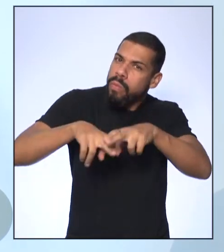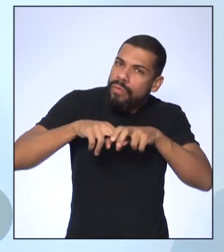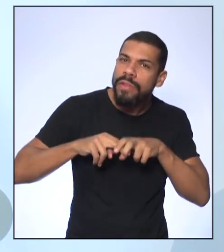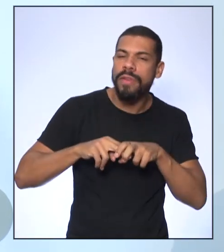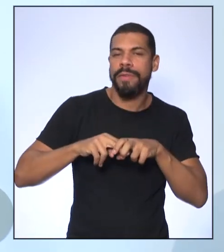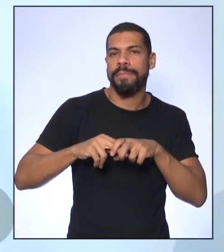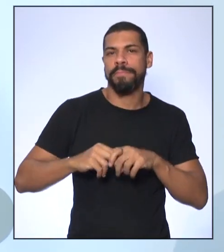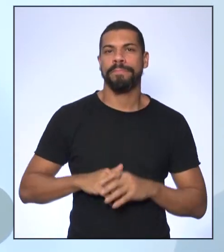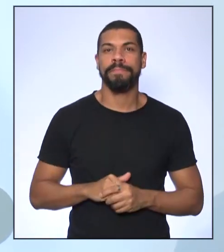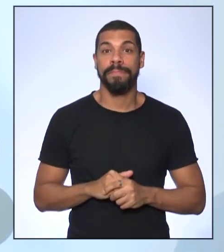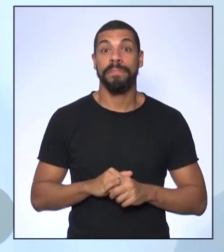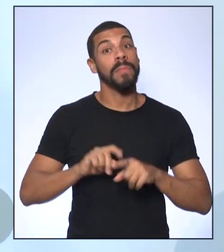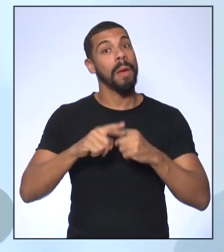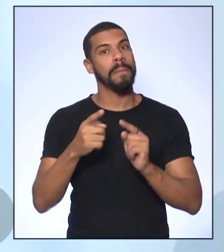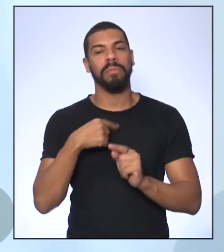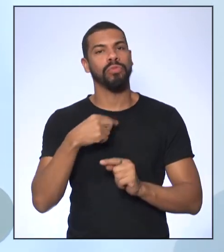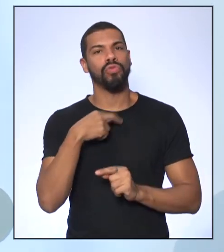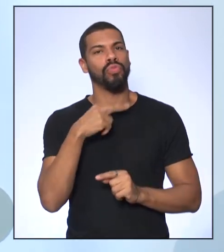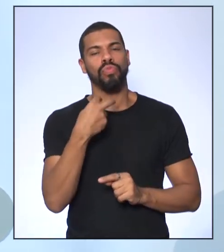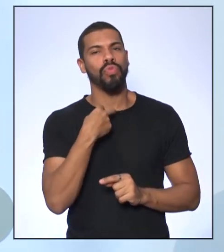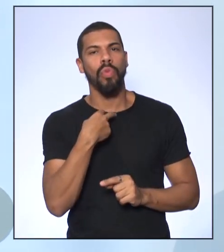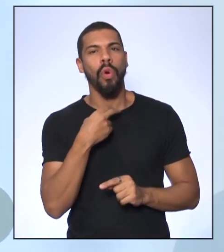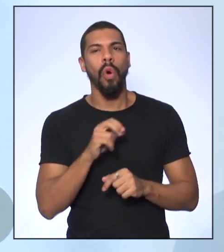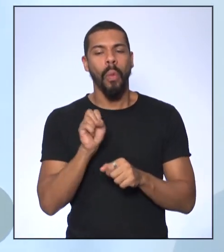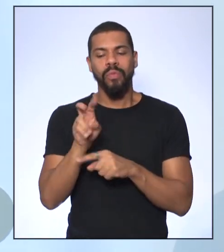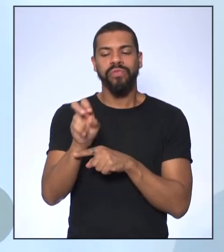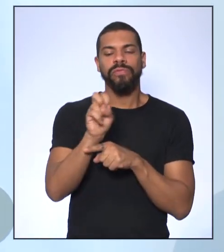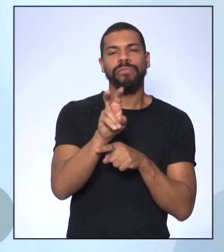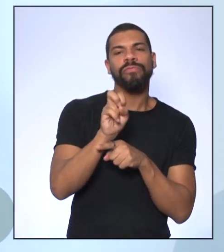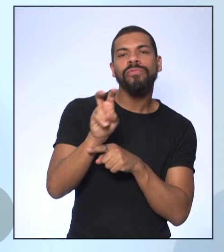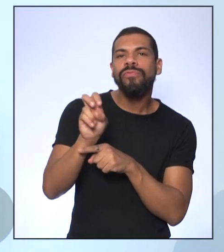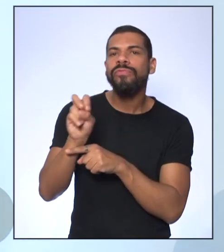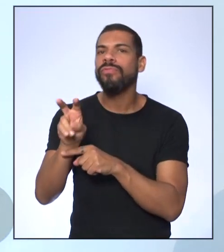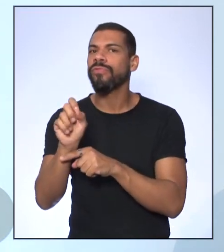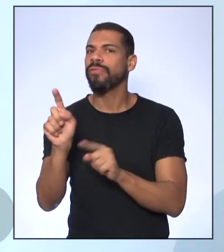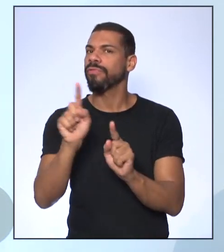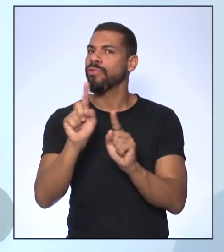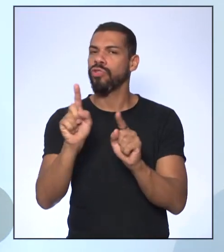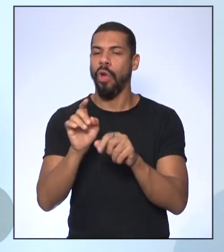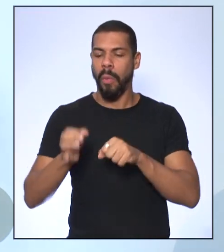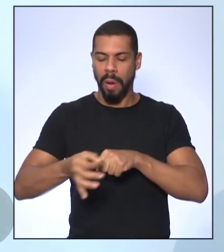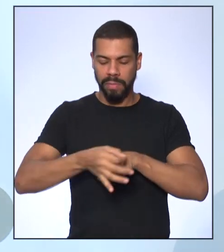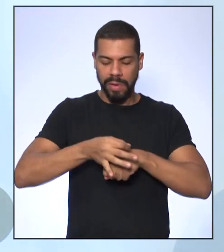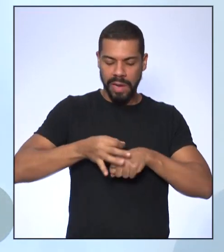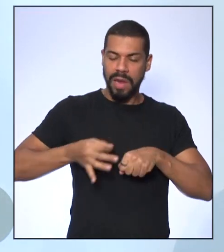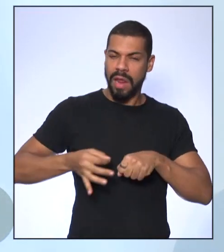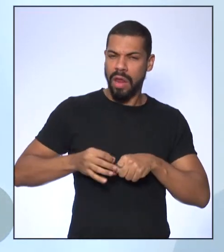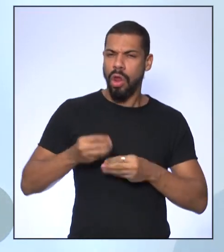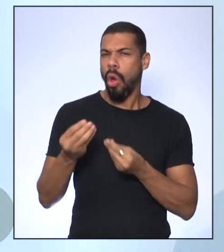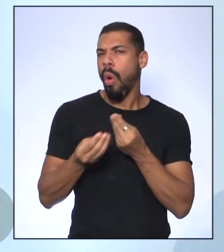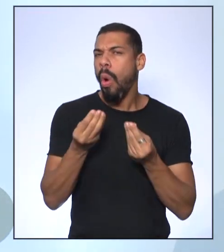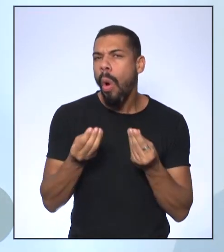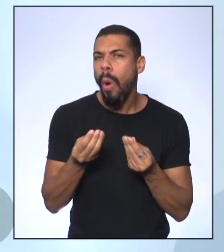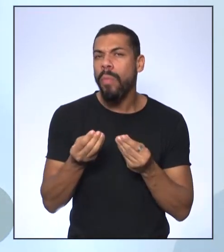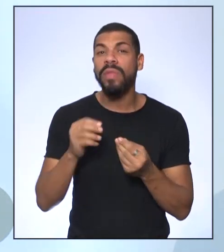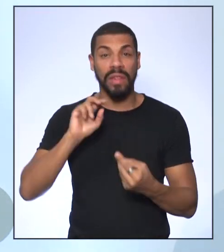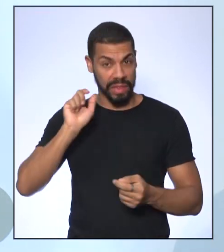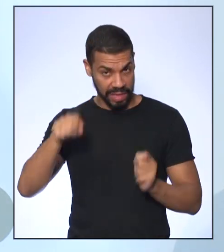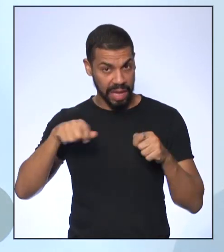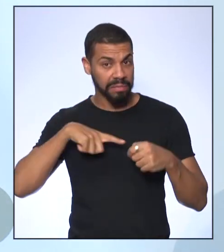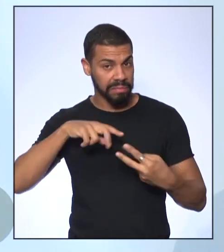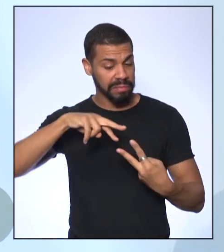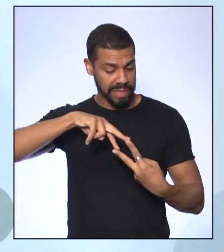ciclo viral. Mas ele não é um ser vivo, ele não é considerado um ser vivo porque ele não é uma célula. Então, ele é feito do quê? Ele tem DNA